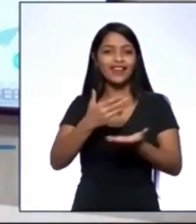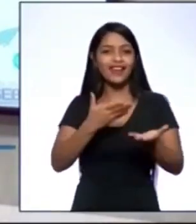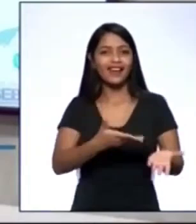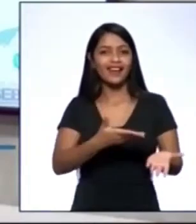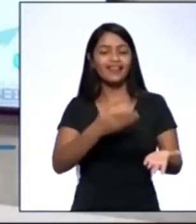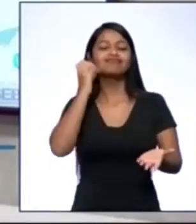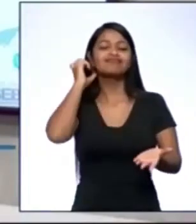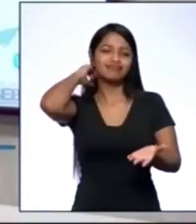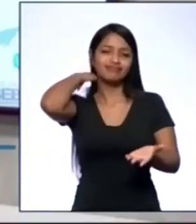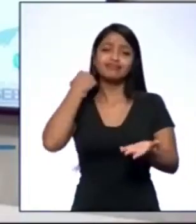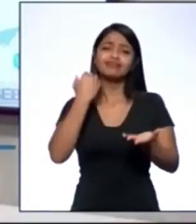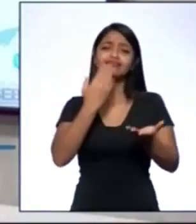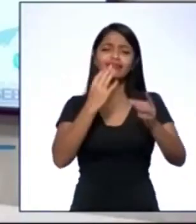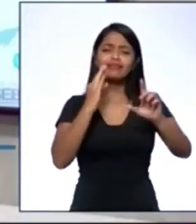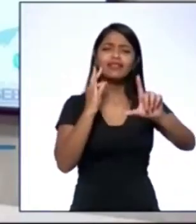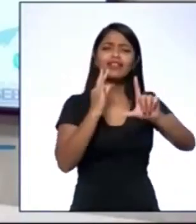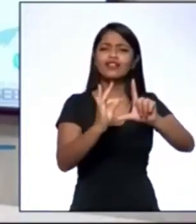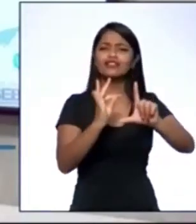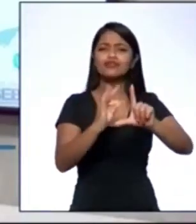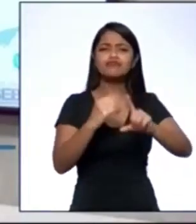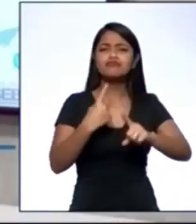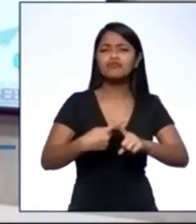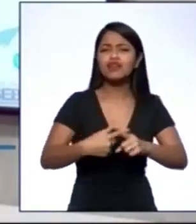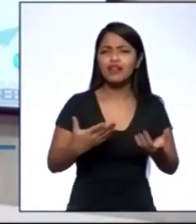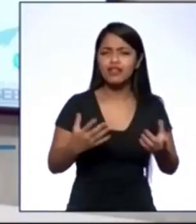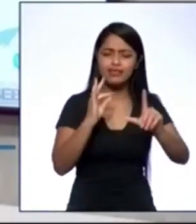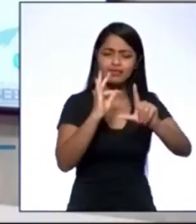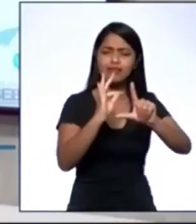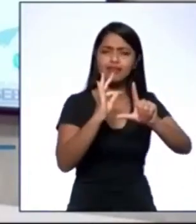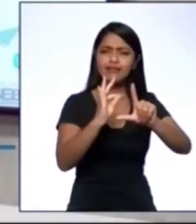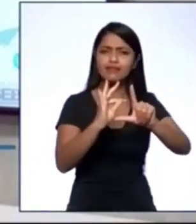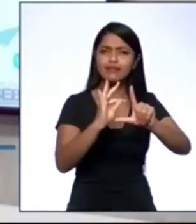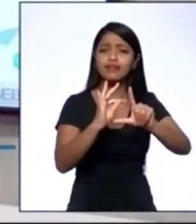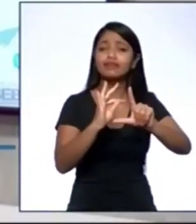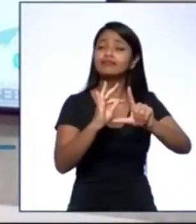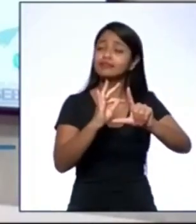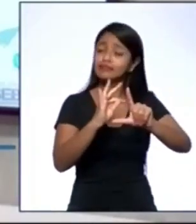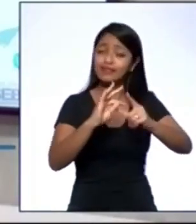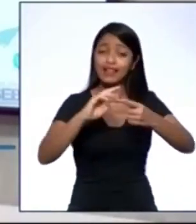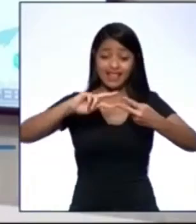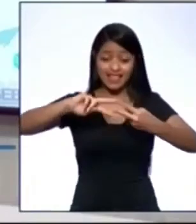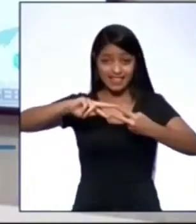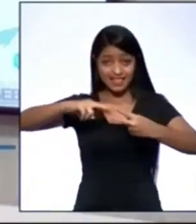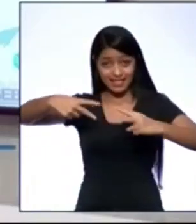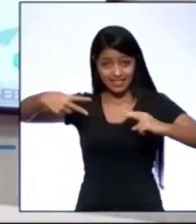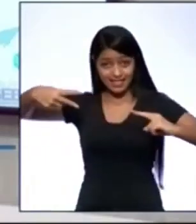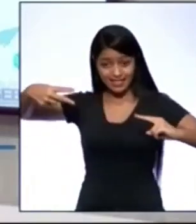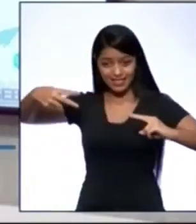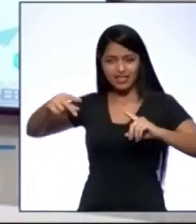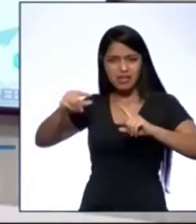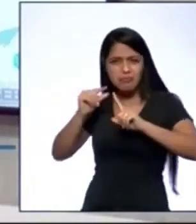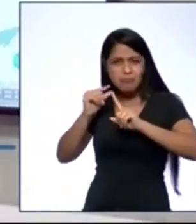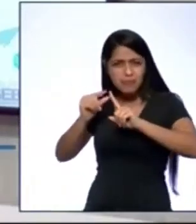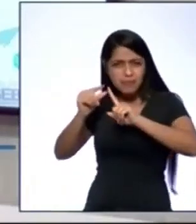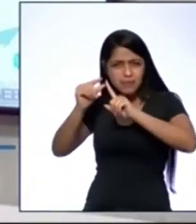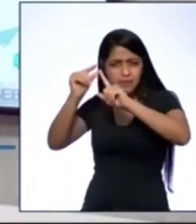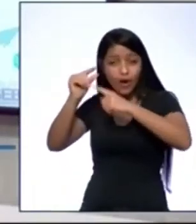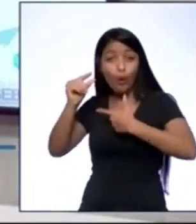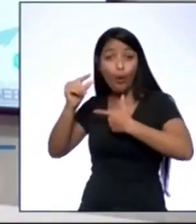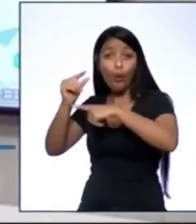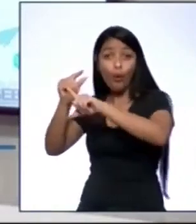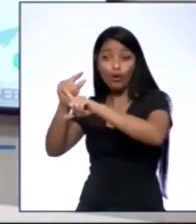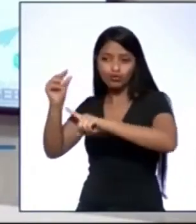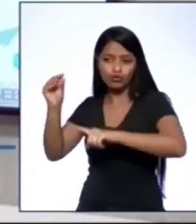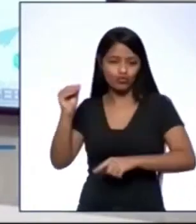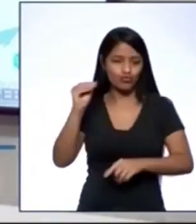o título de transgênica? Porque ela tem agora um gene, um DNA de uma outra espécie. Esse símbolo